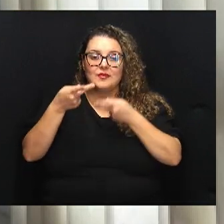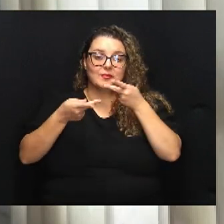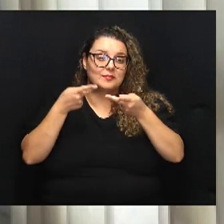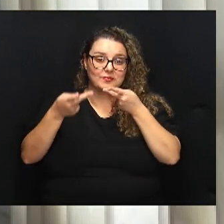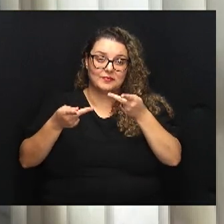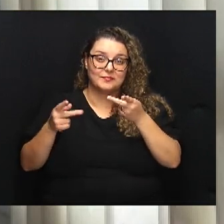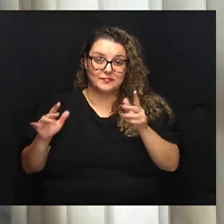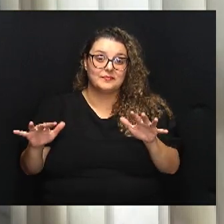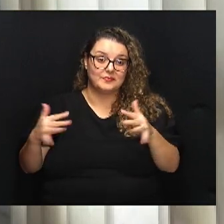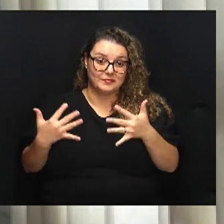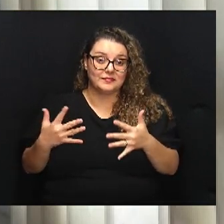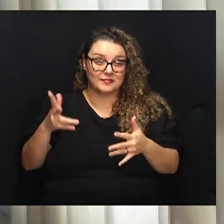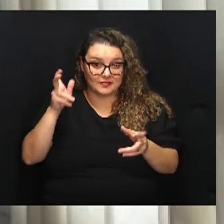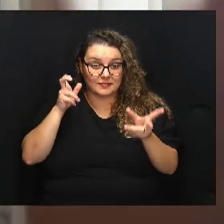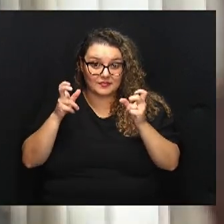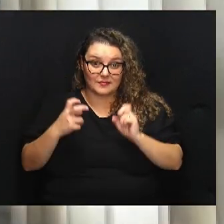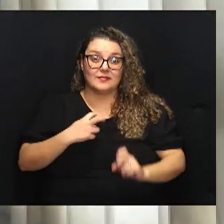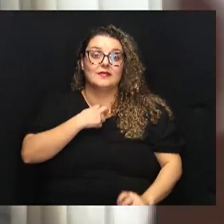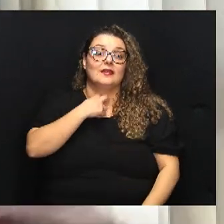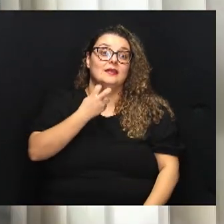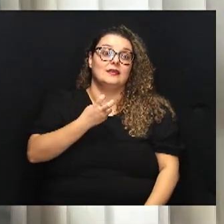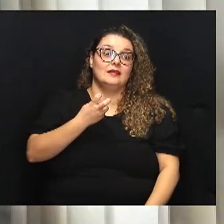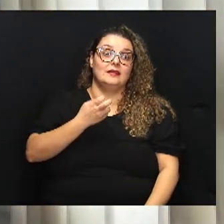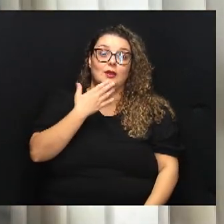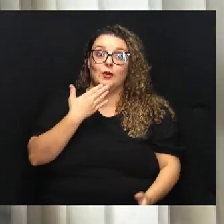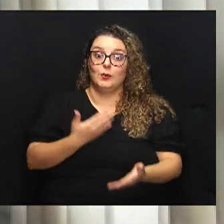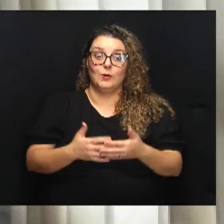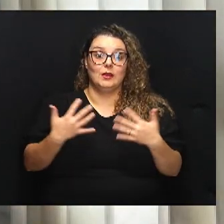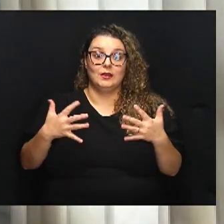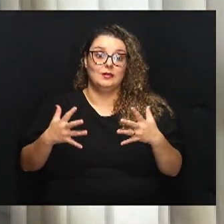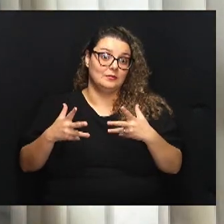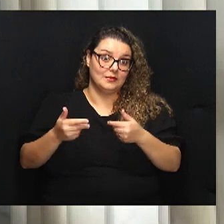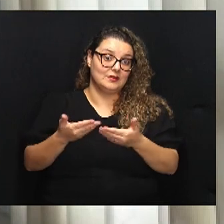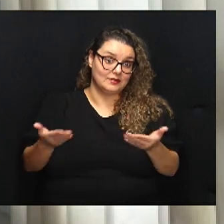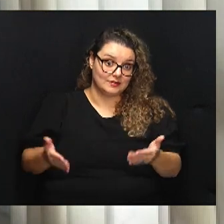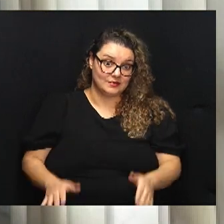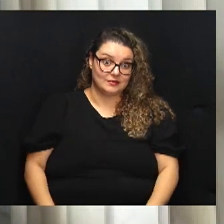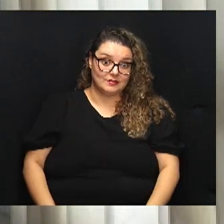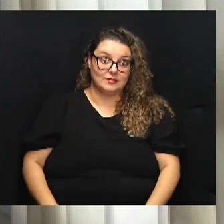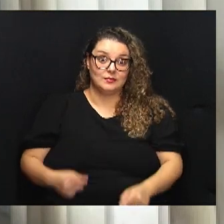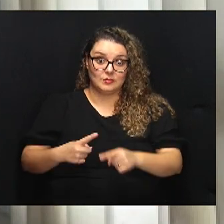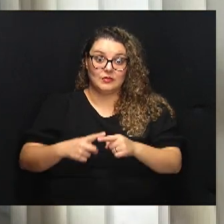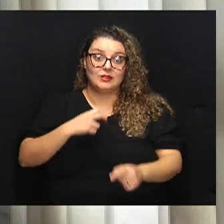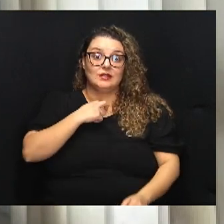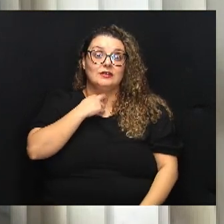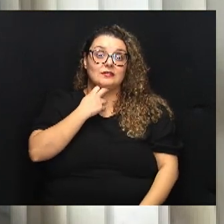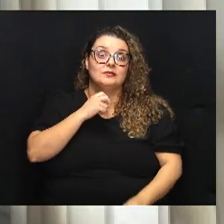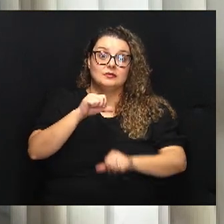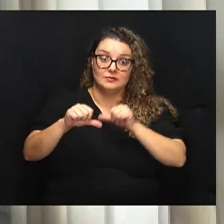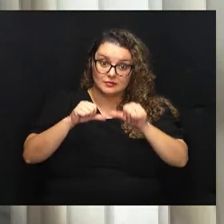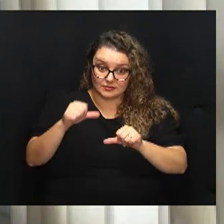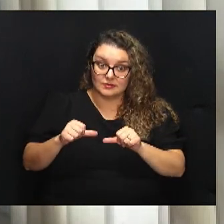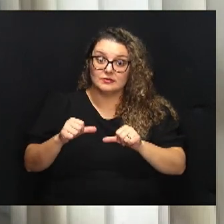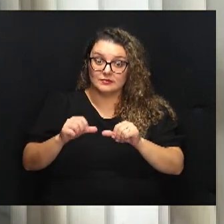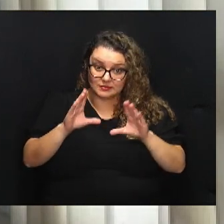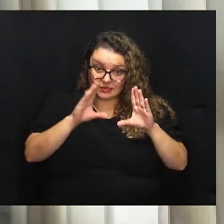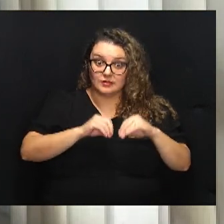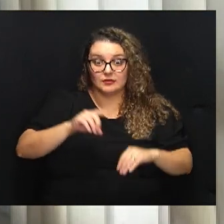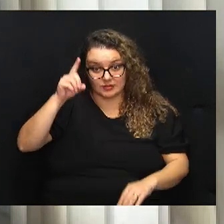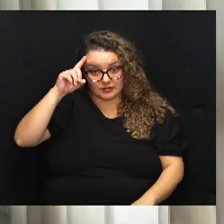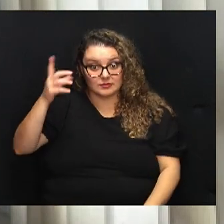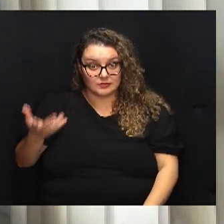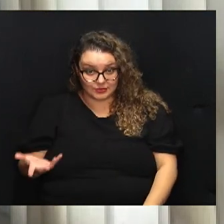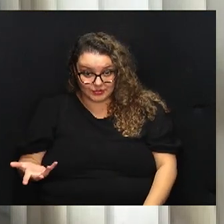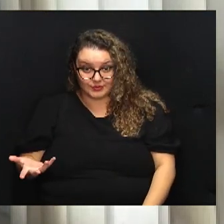realmente ouvissem a minha voz. E aí foi uma surpresa à época para todo mundo, porque a minha voz realmente havia mudado radicalmente.